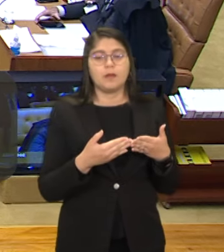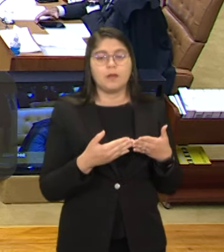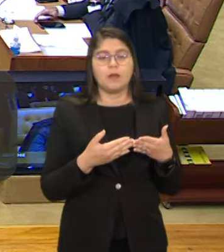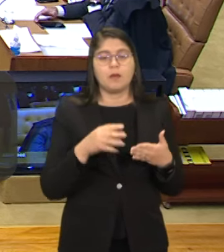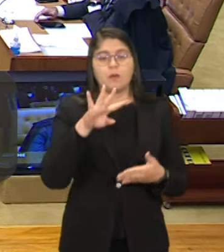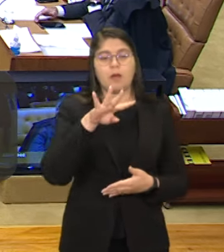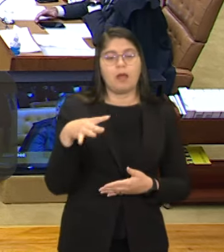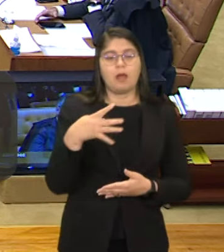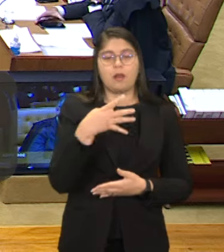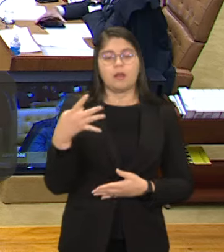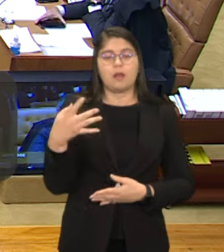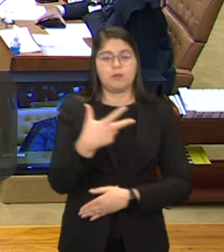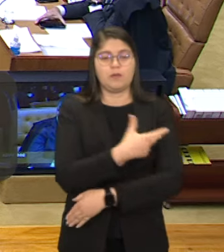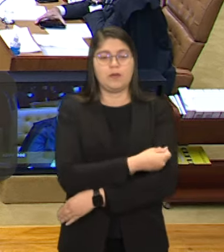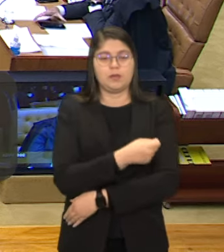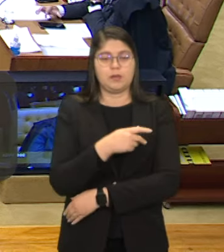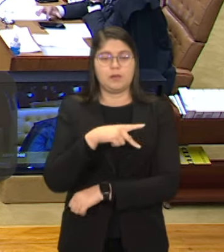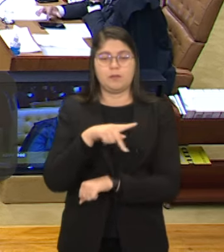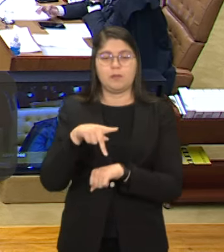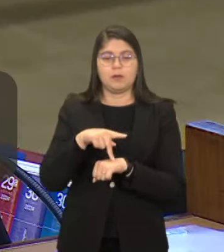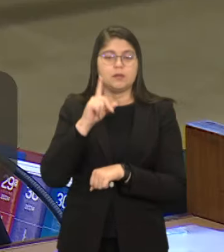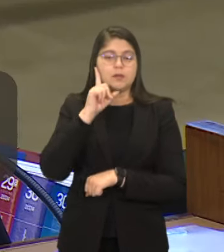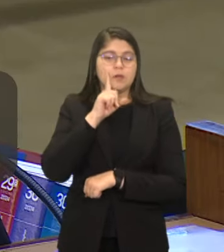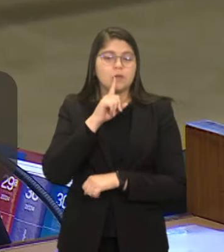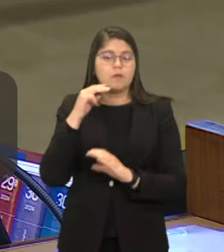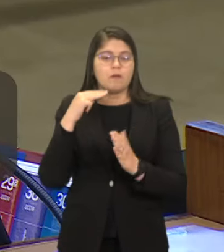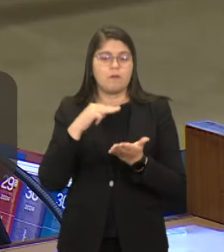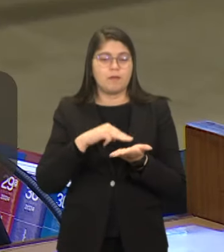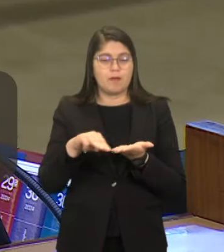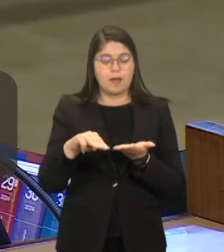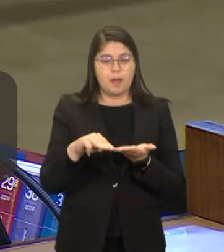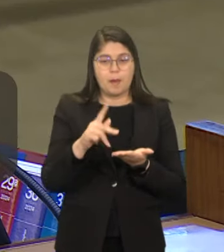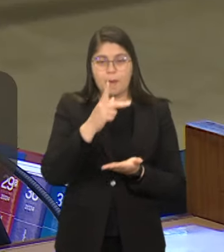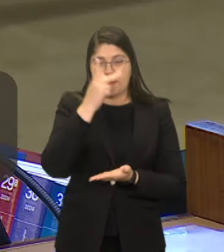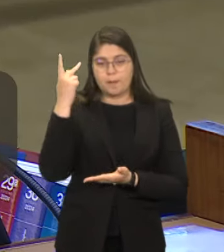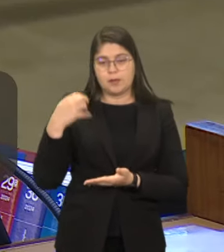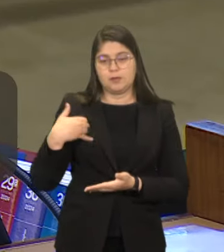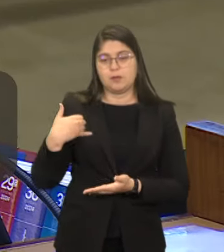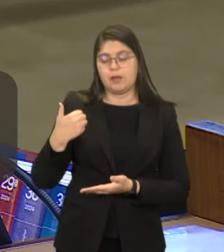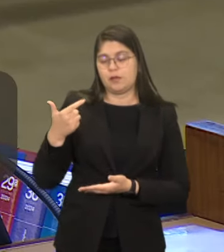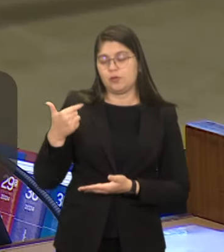de vacinação nos Estados Unidos para pessoas acima de 12 anos.